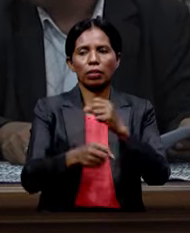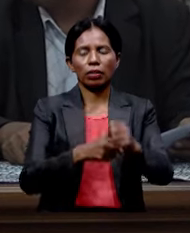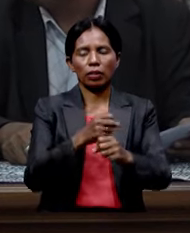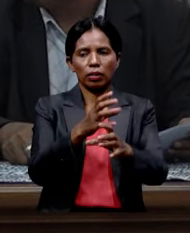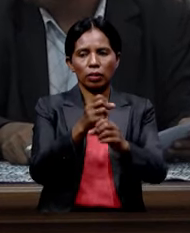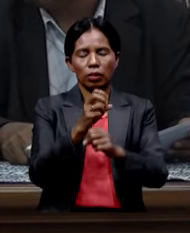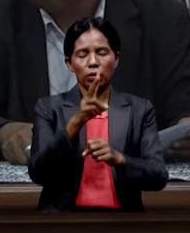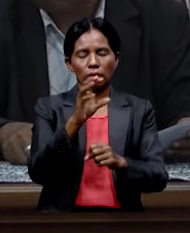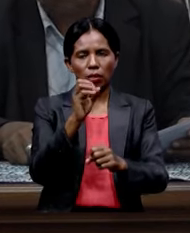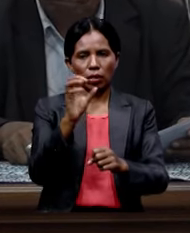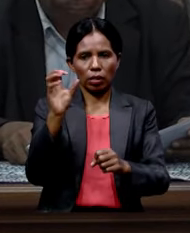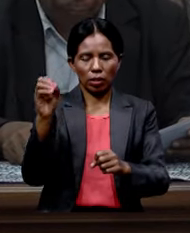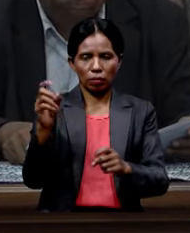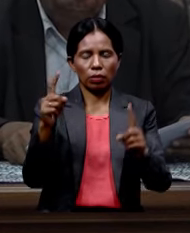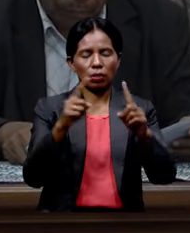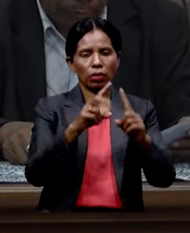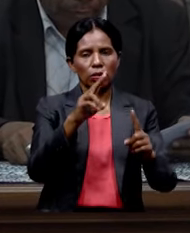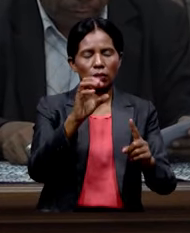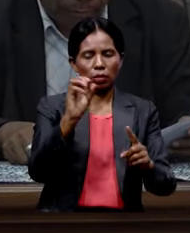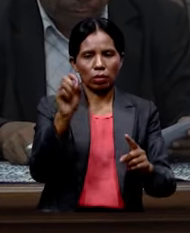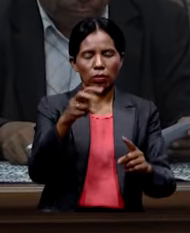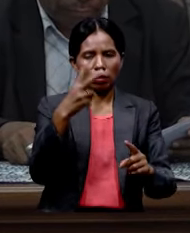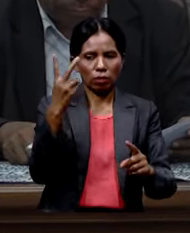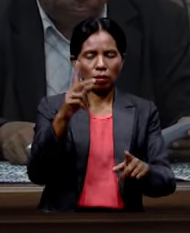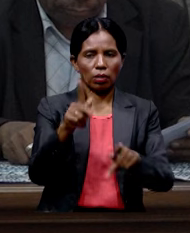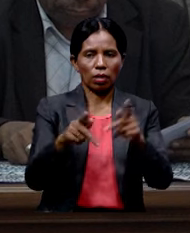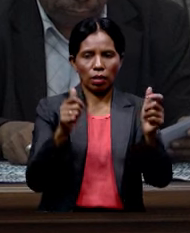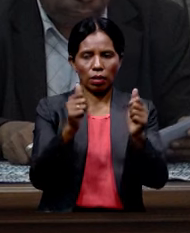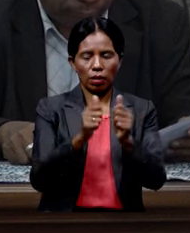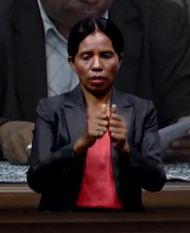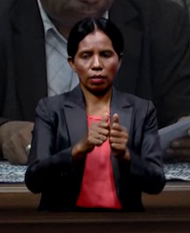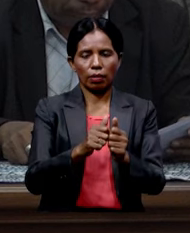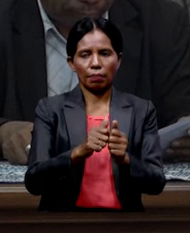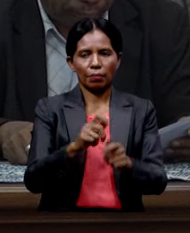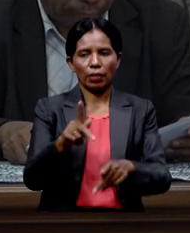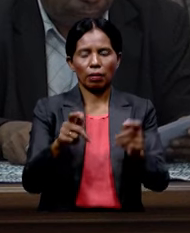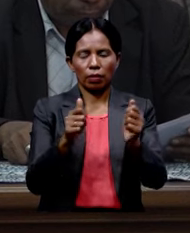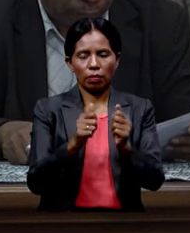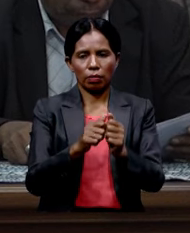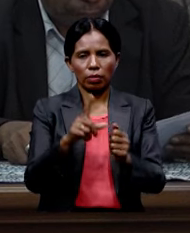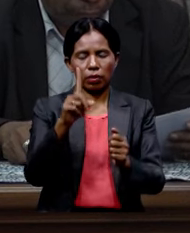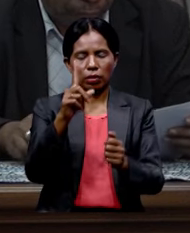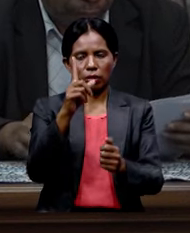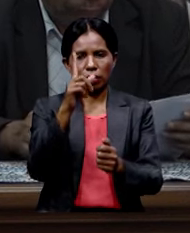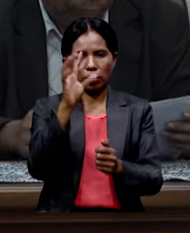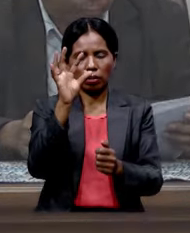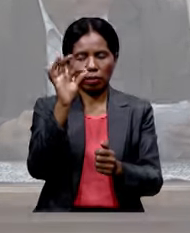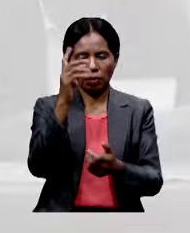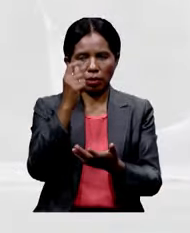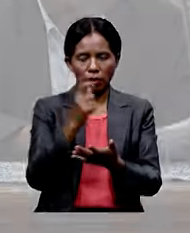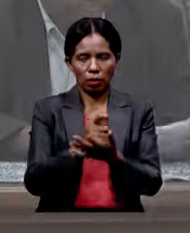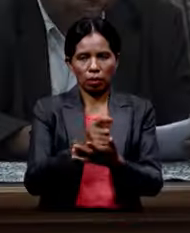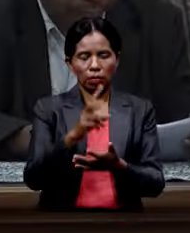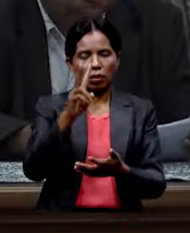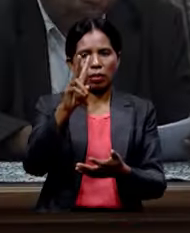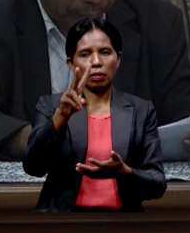to 2012. Neve o total emanai rihun sia atus rua limanulu resing lima.